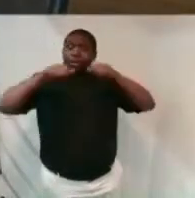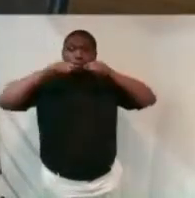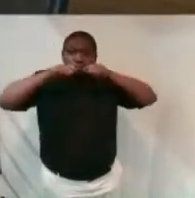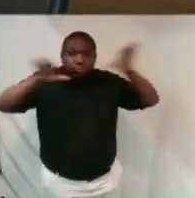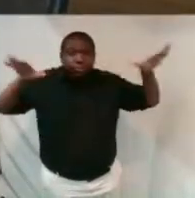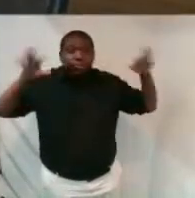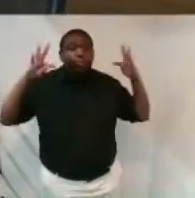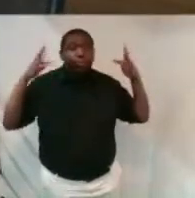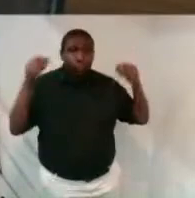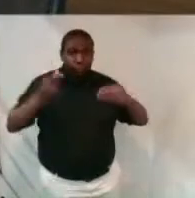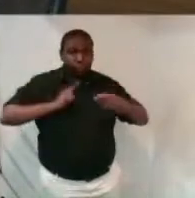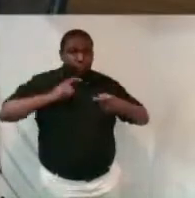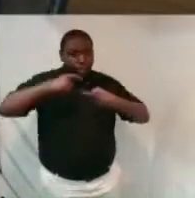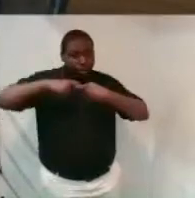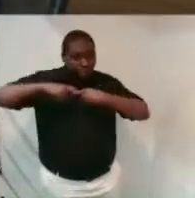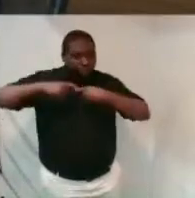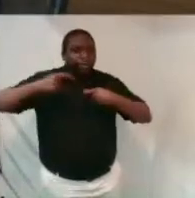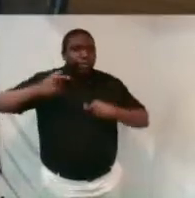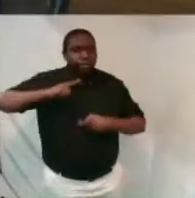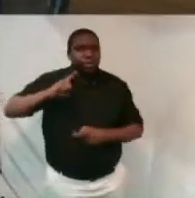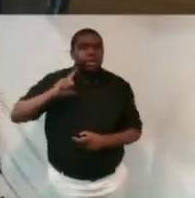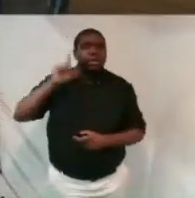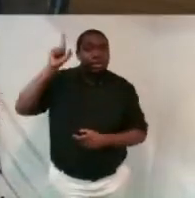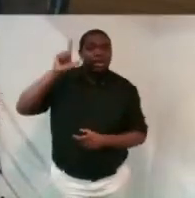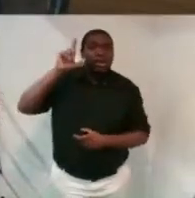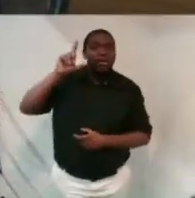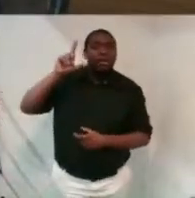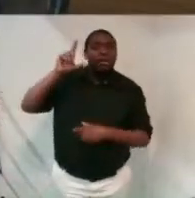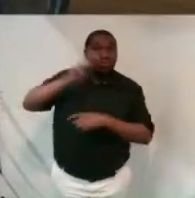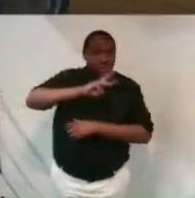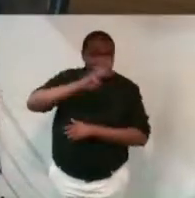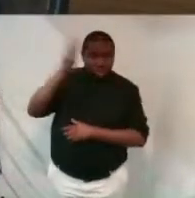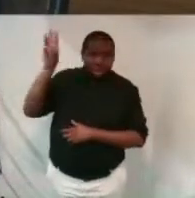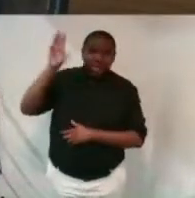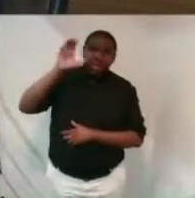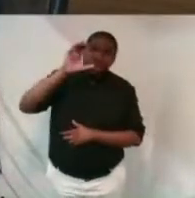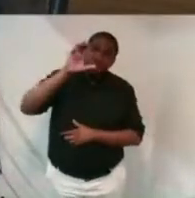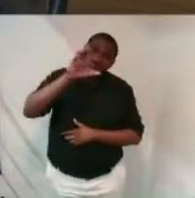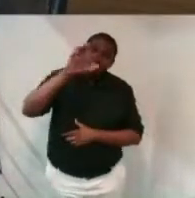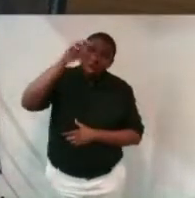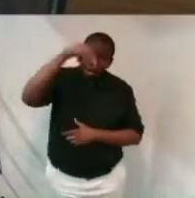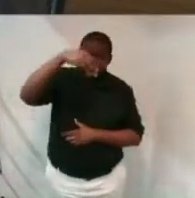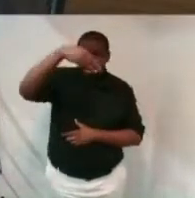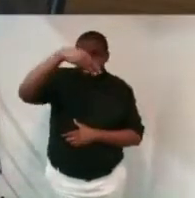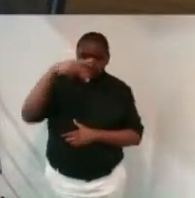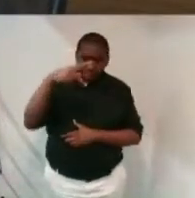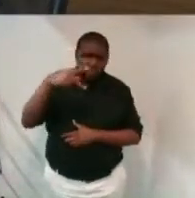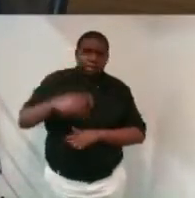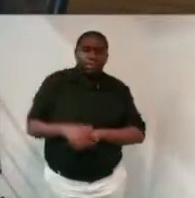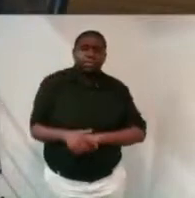através de um link na página do CNMP. E pode ser usado